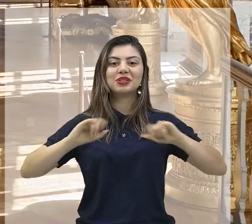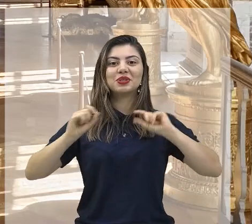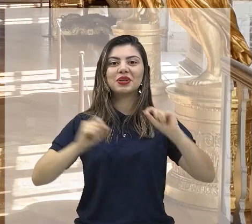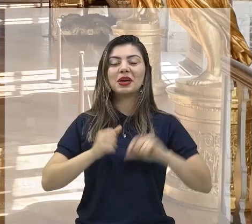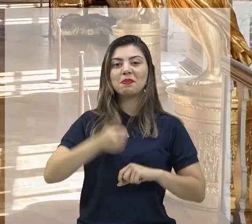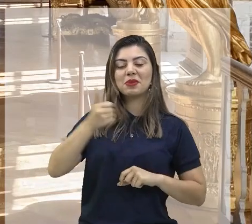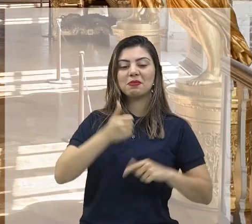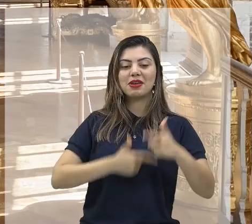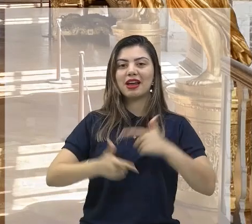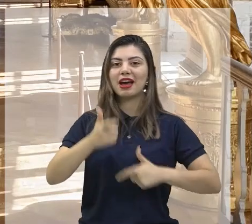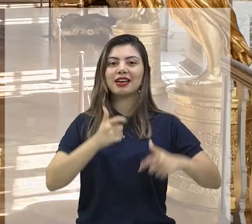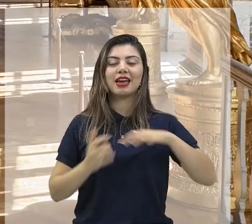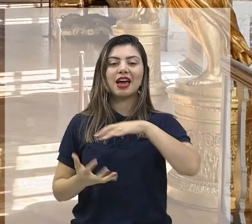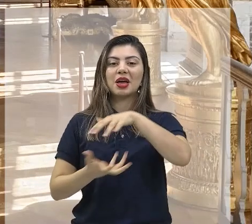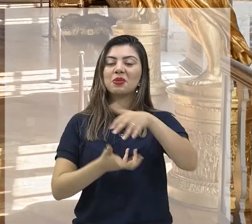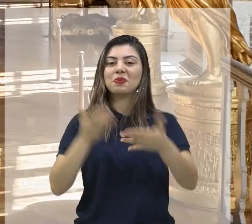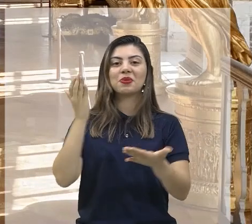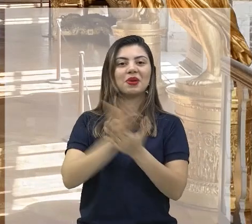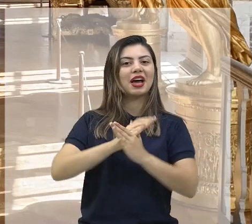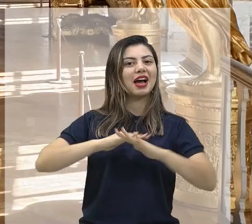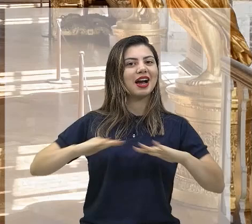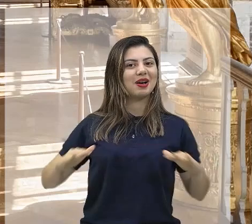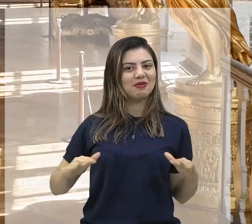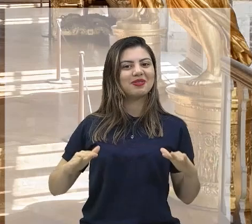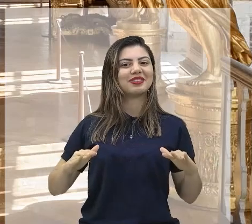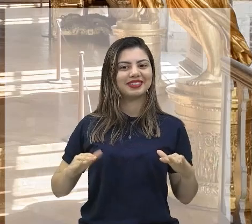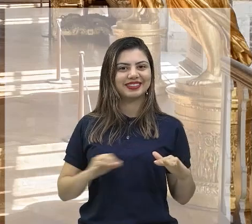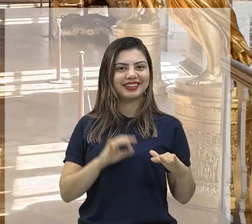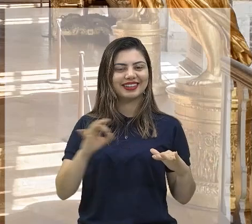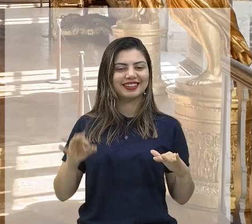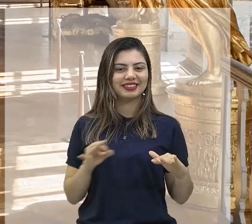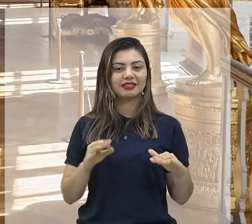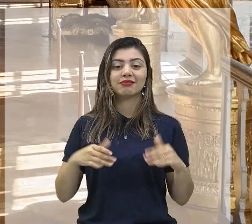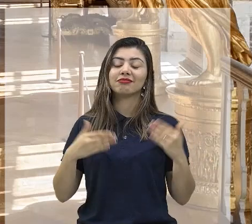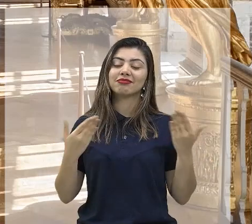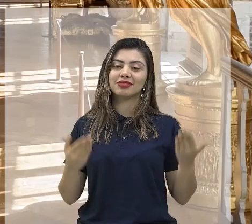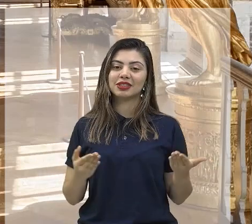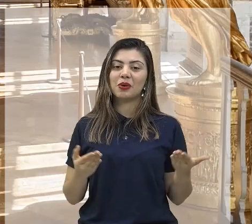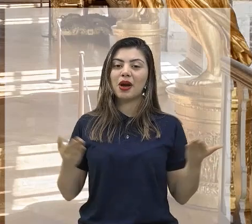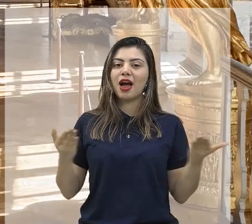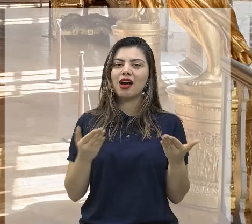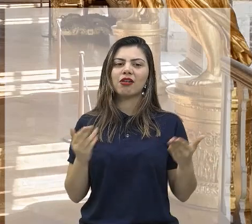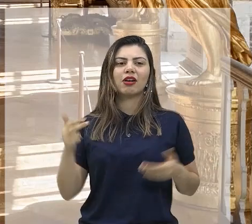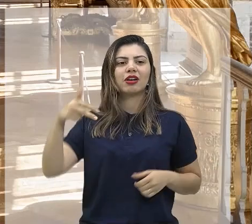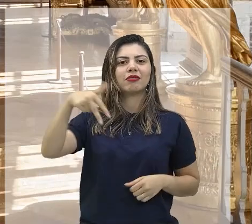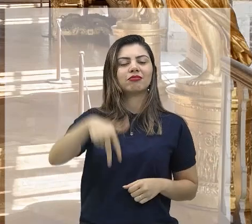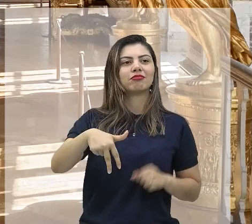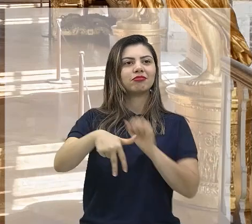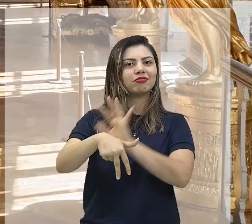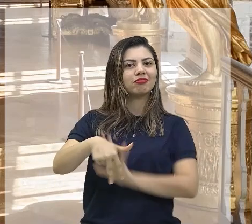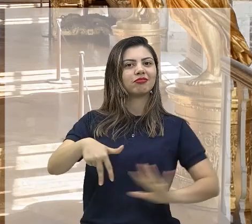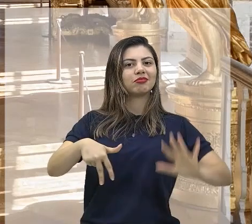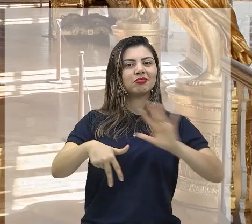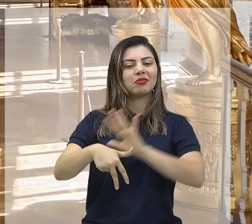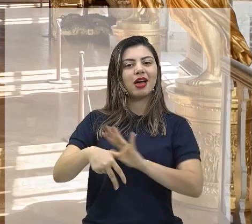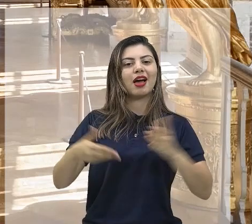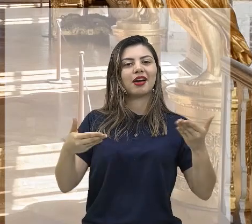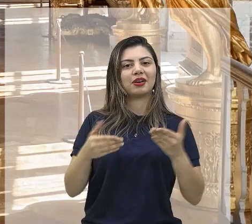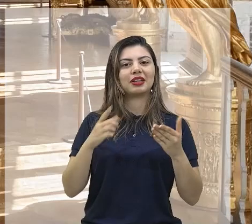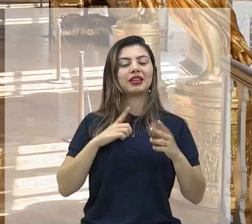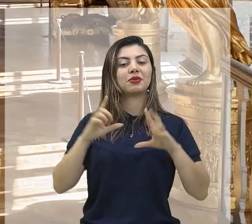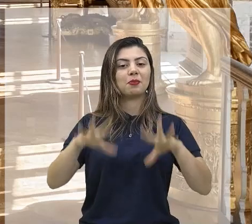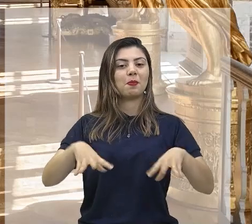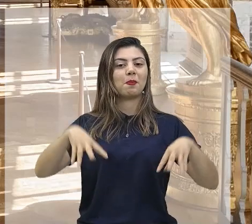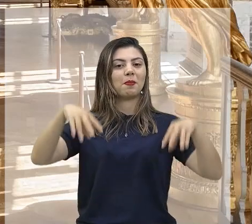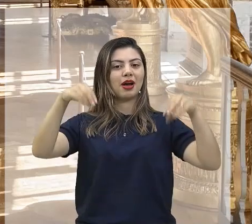então desta Primeira Grande Guerra Mundial. Exatamente por isso nós estamos aqui exatamente dentro do Palácio de Versalhes, porque